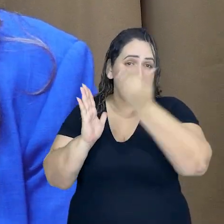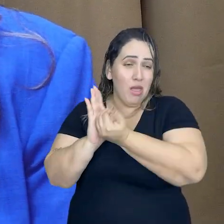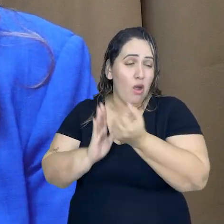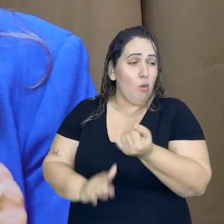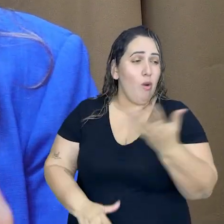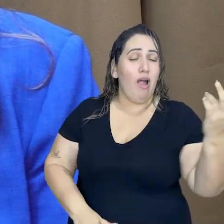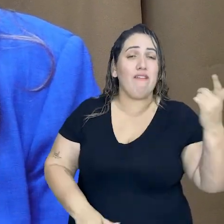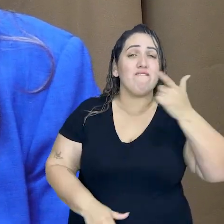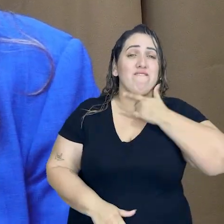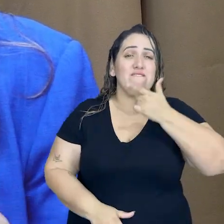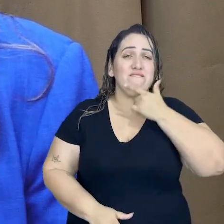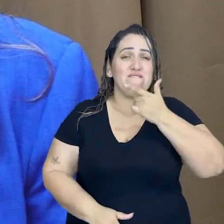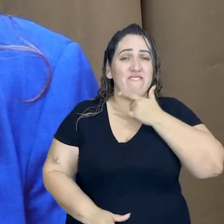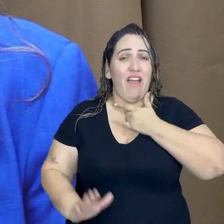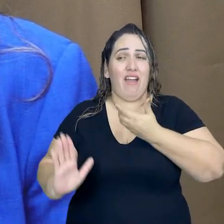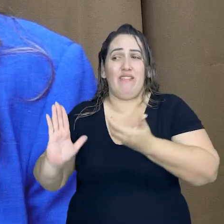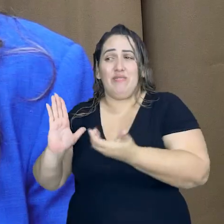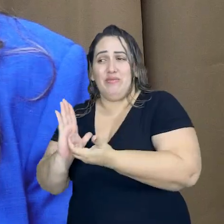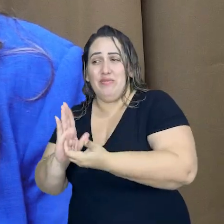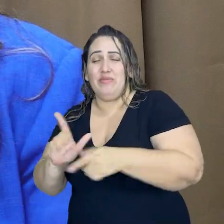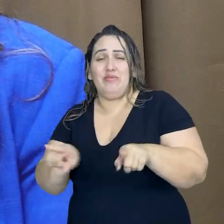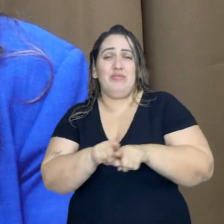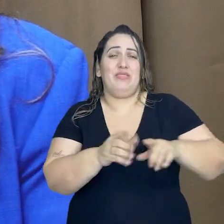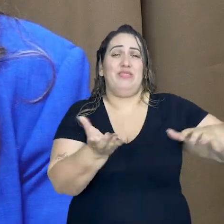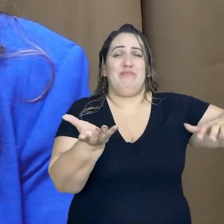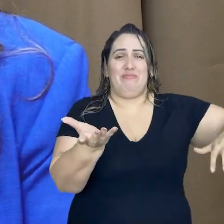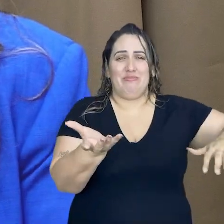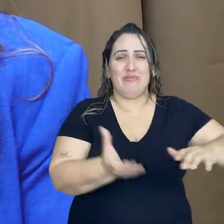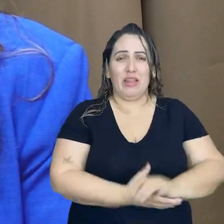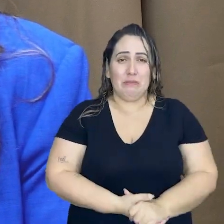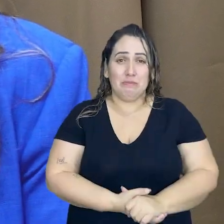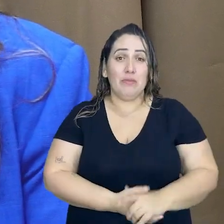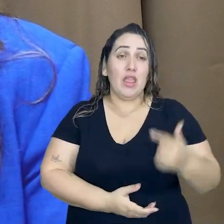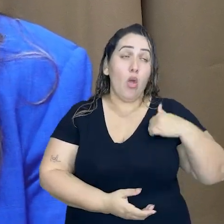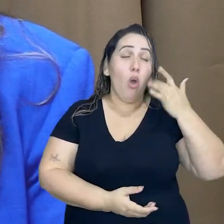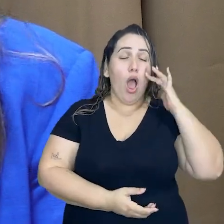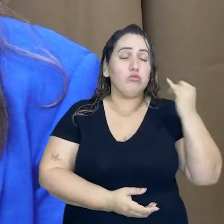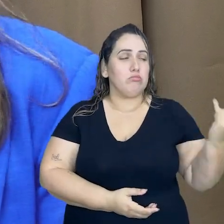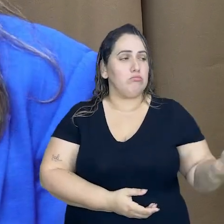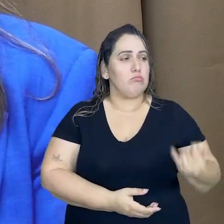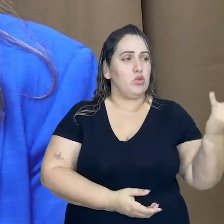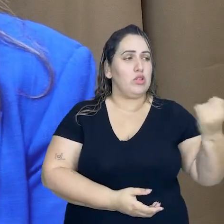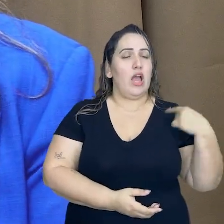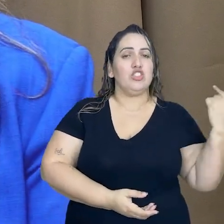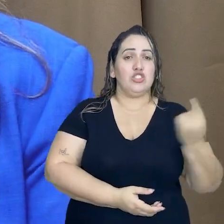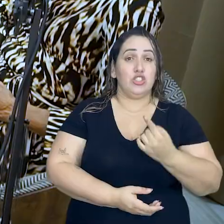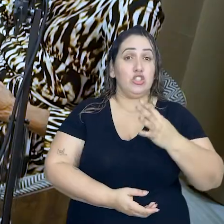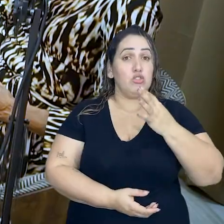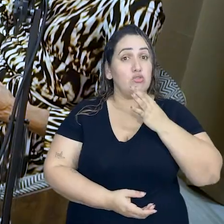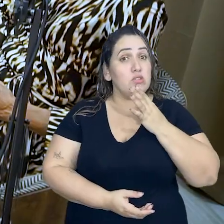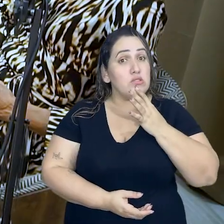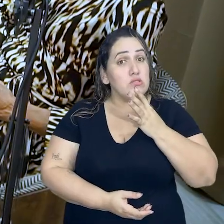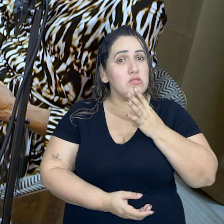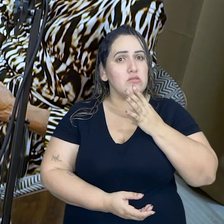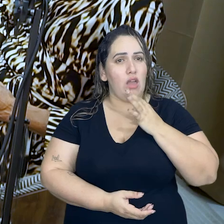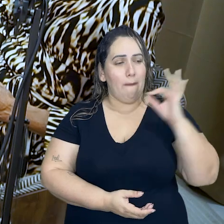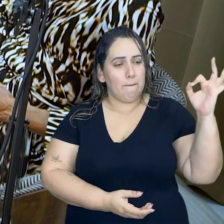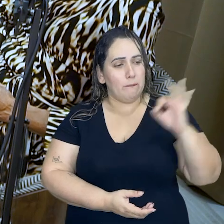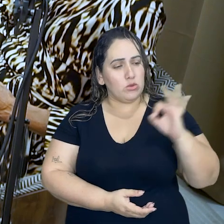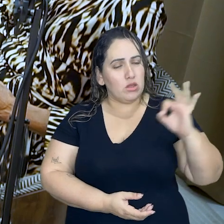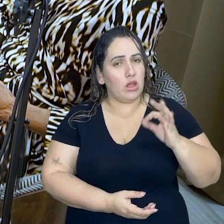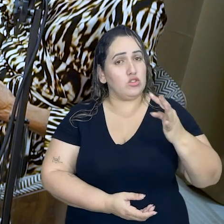Senado. Mas, Sara, eu acho muito importante a gente falar sobre a fraude à cota de gênero. Já ia perguntar o que